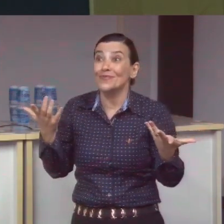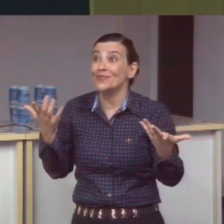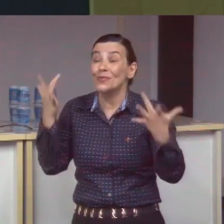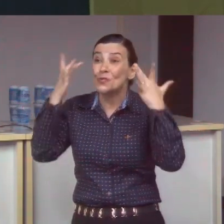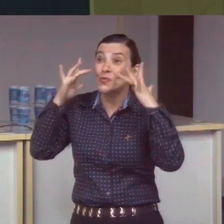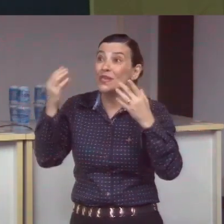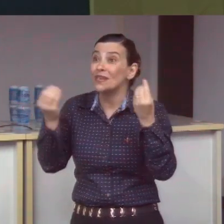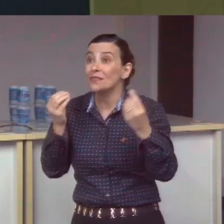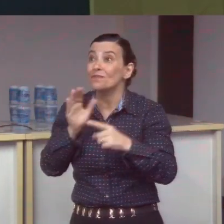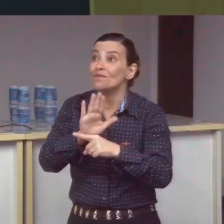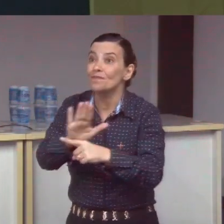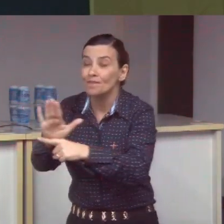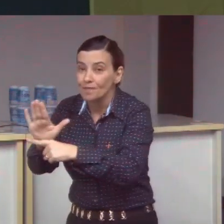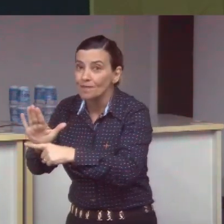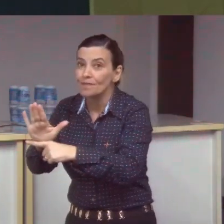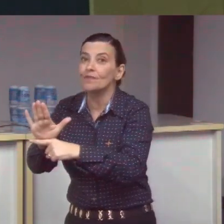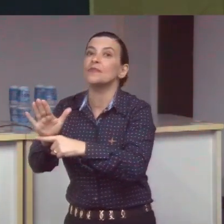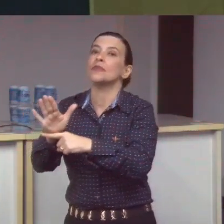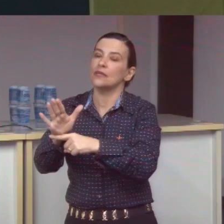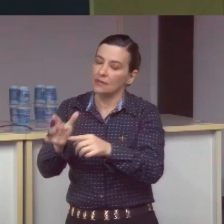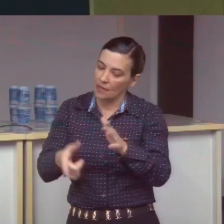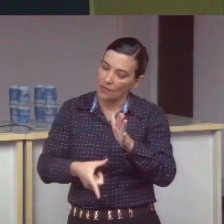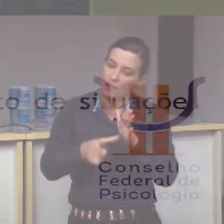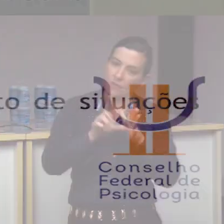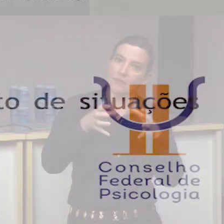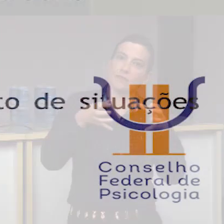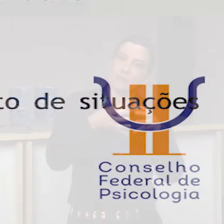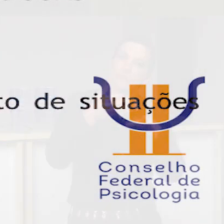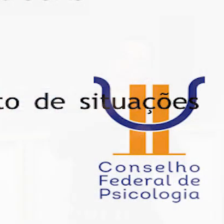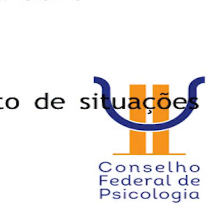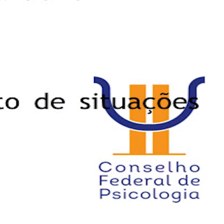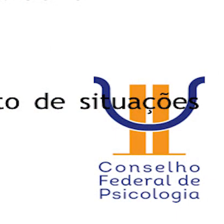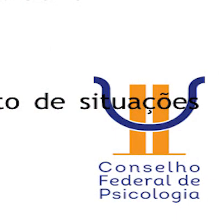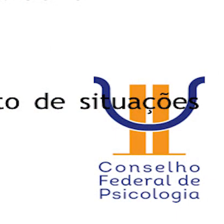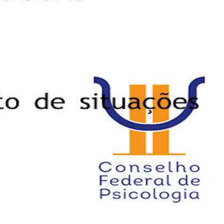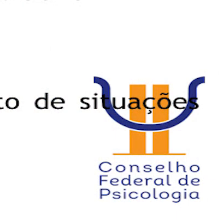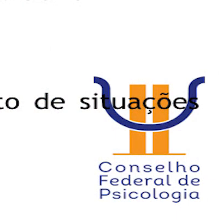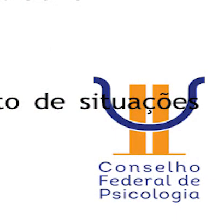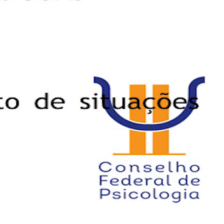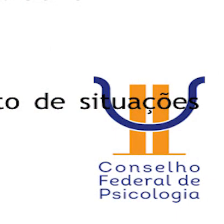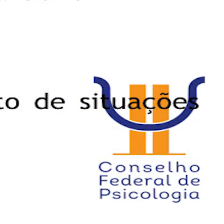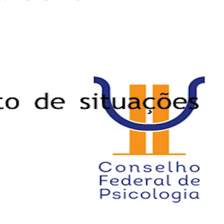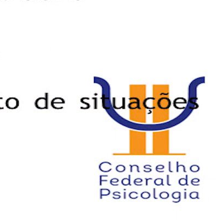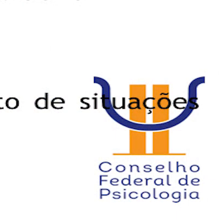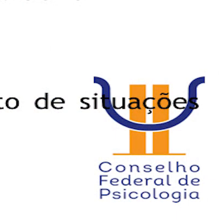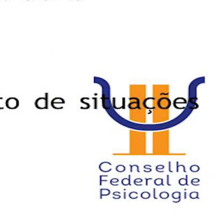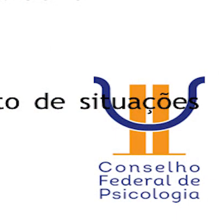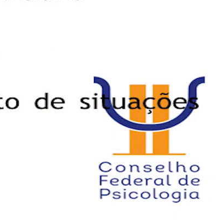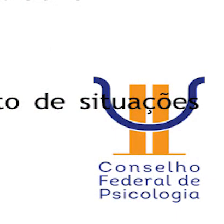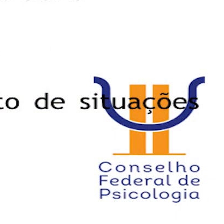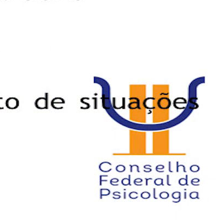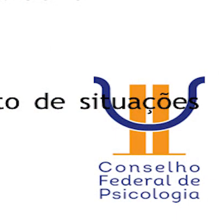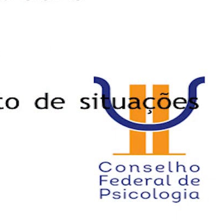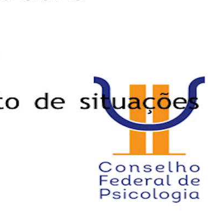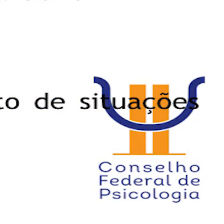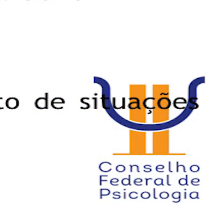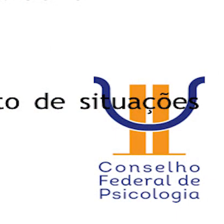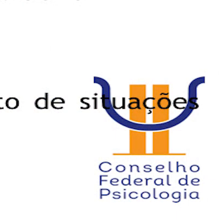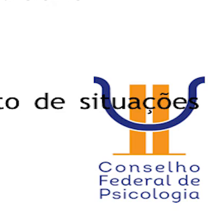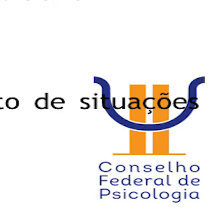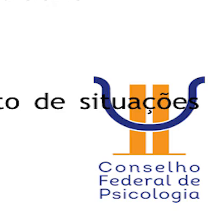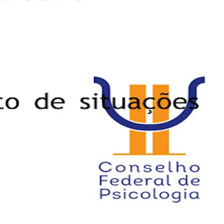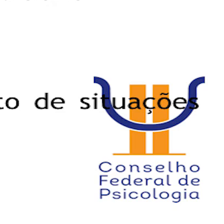E a gente quer dar um bom olhar para eles assim. E também uma importância grande, que é como nós podemos,